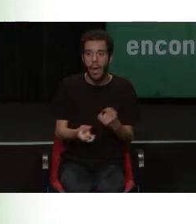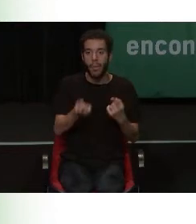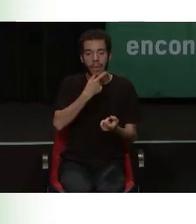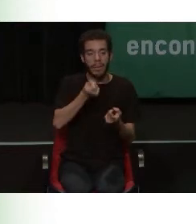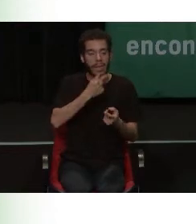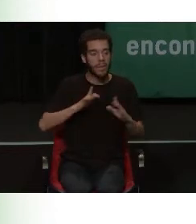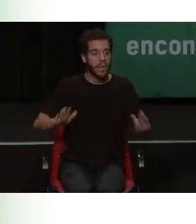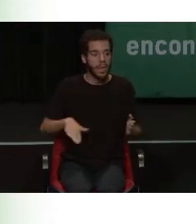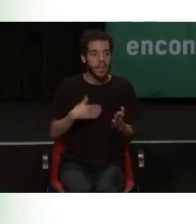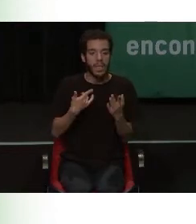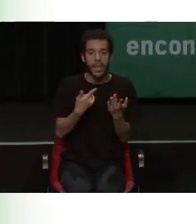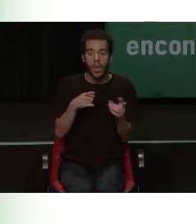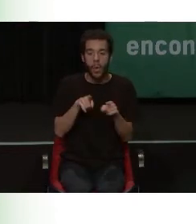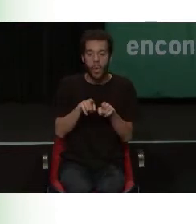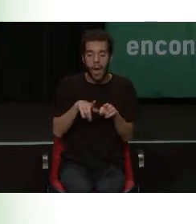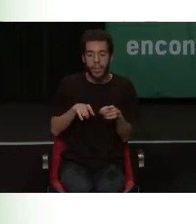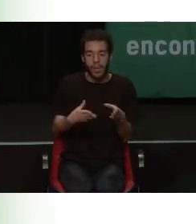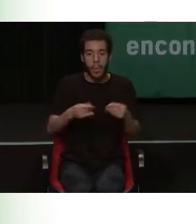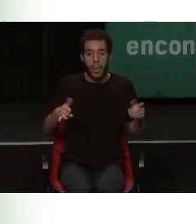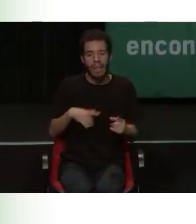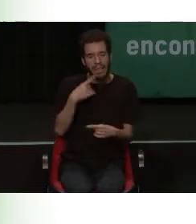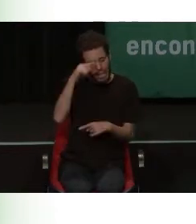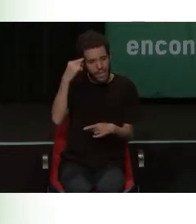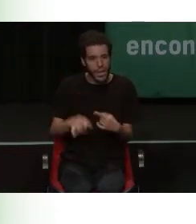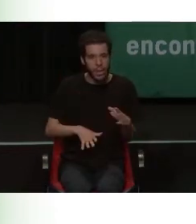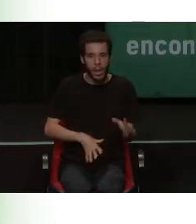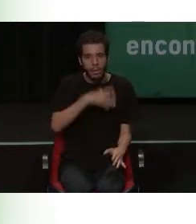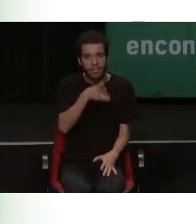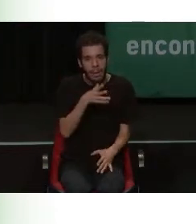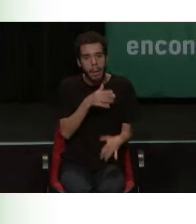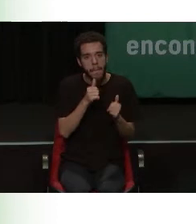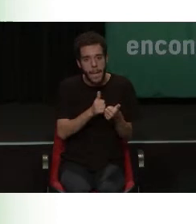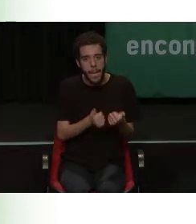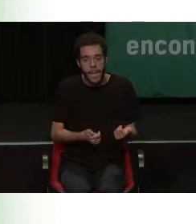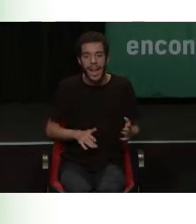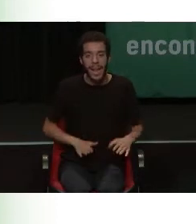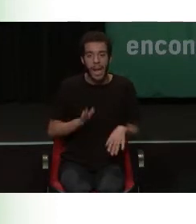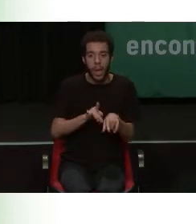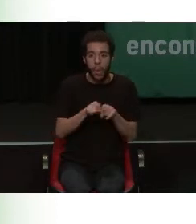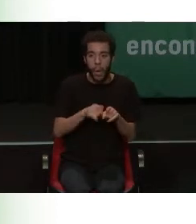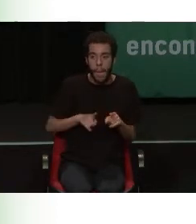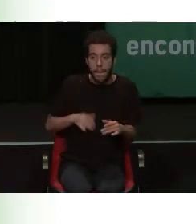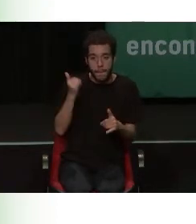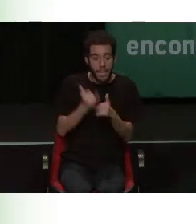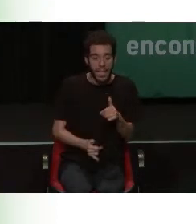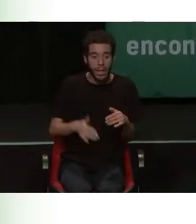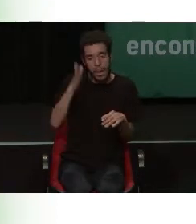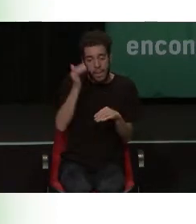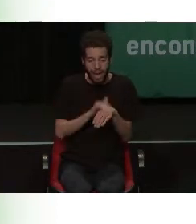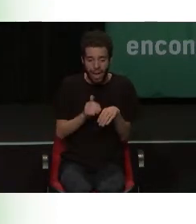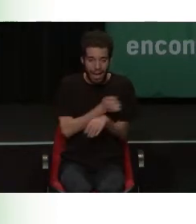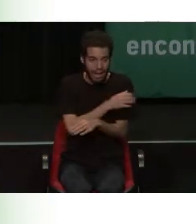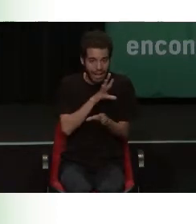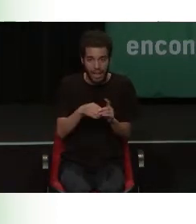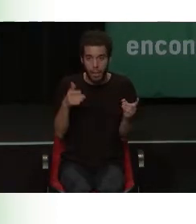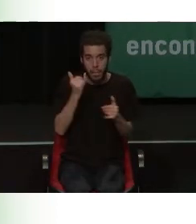é difícil em termos de comunicação explicar que não há perigo em ter um animal de companhia, porque